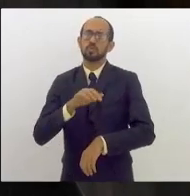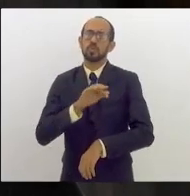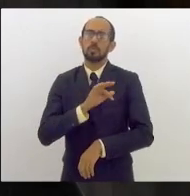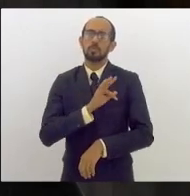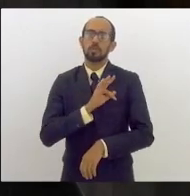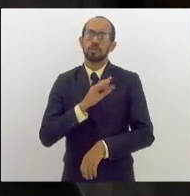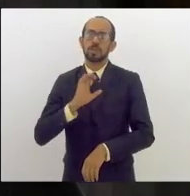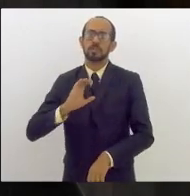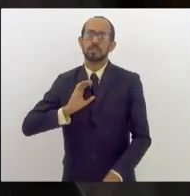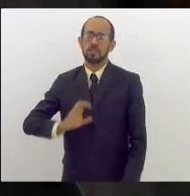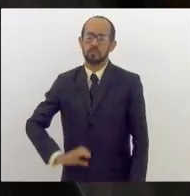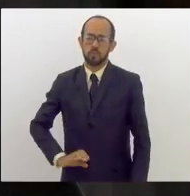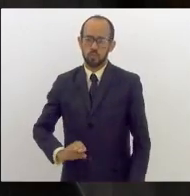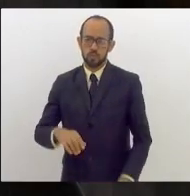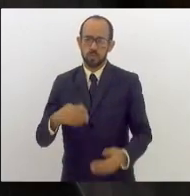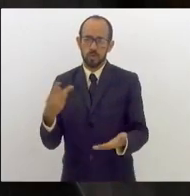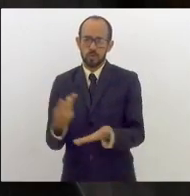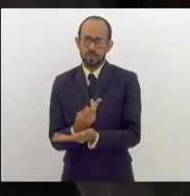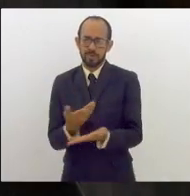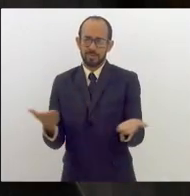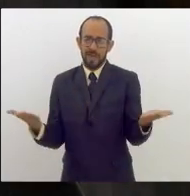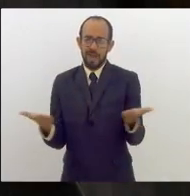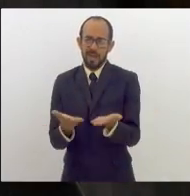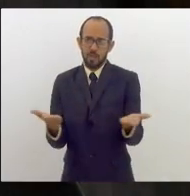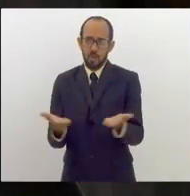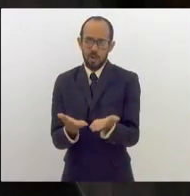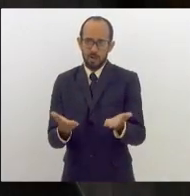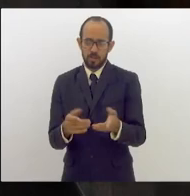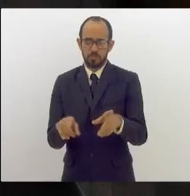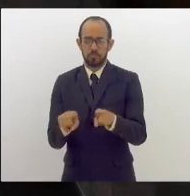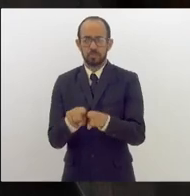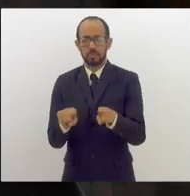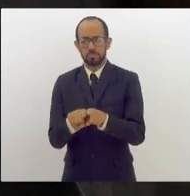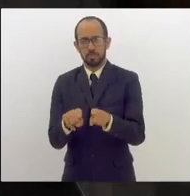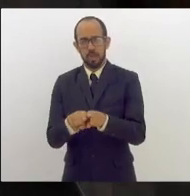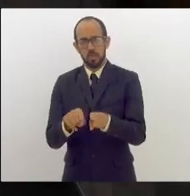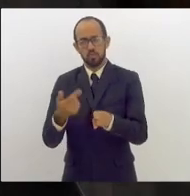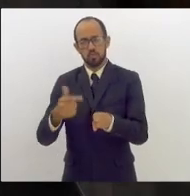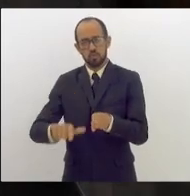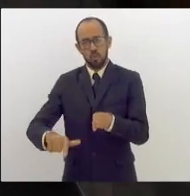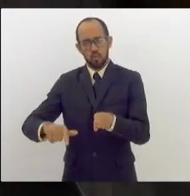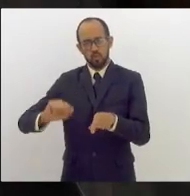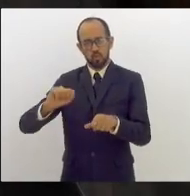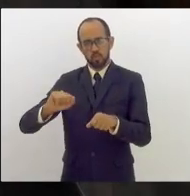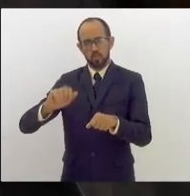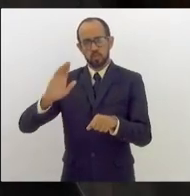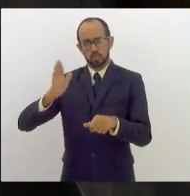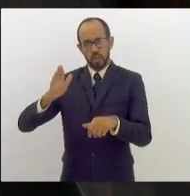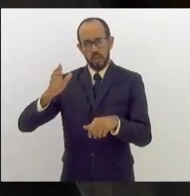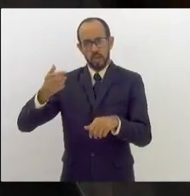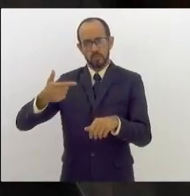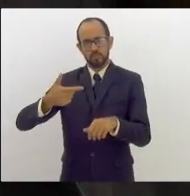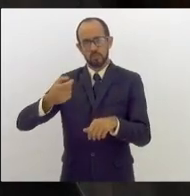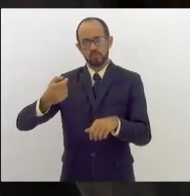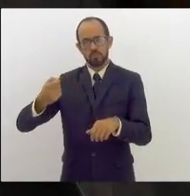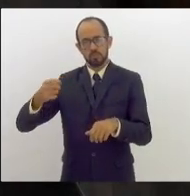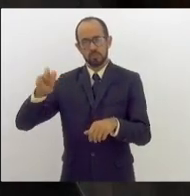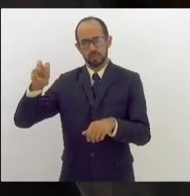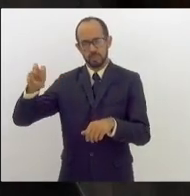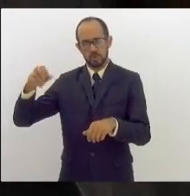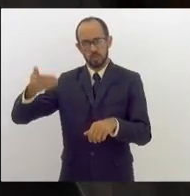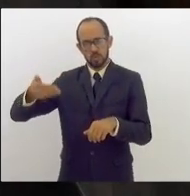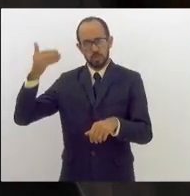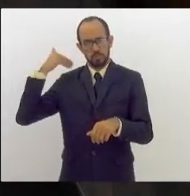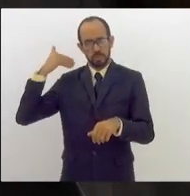esse que está acontecendo agora está em vigor assim como os demais concursos inclusive aqui o de 2005 e